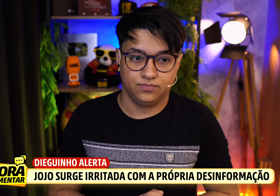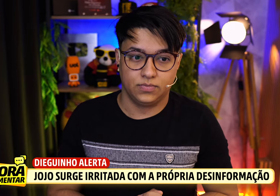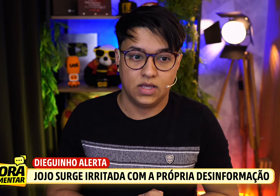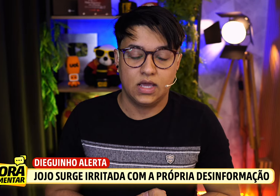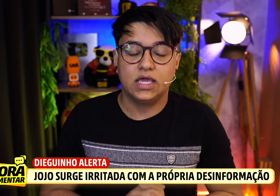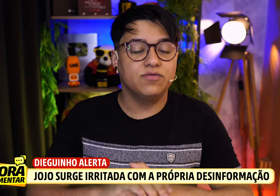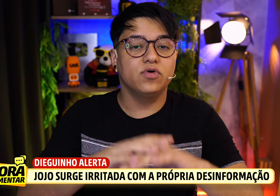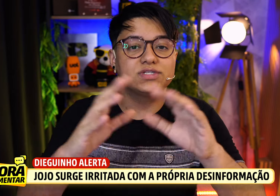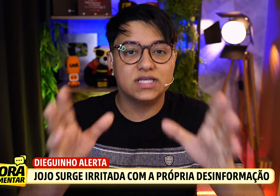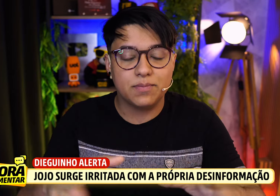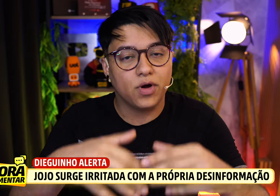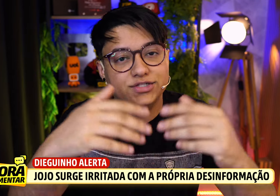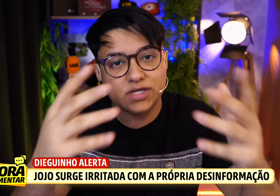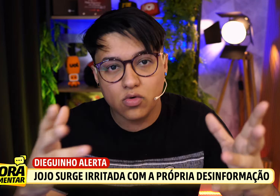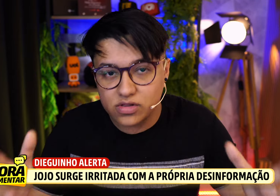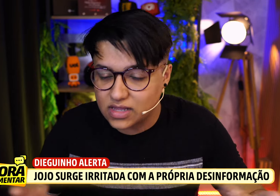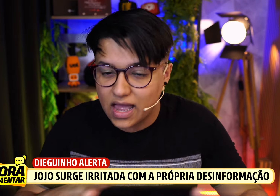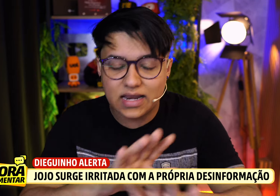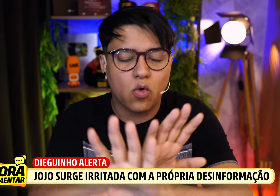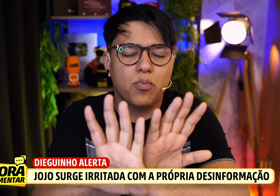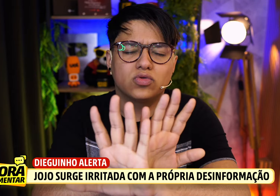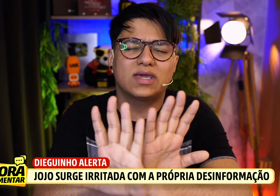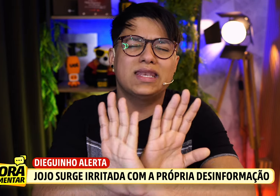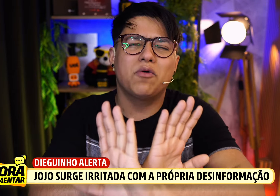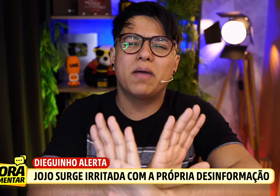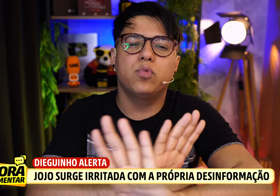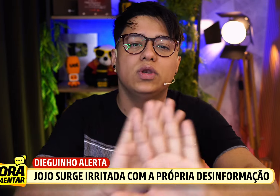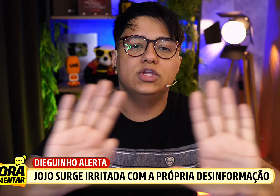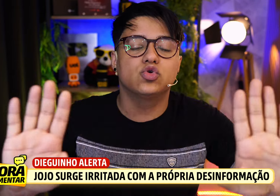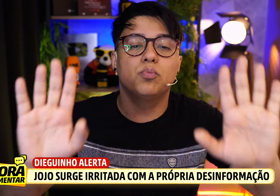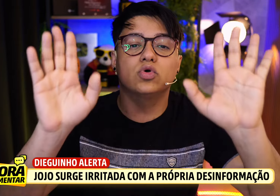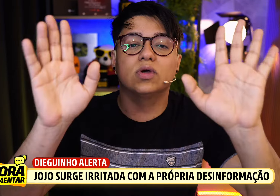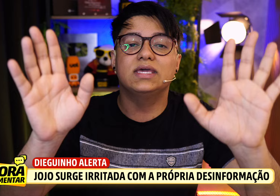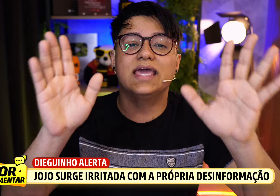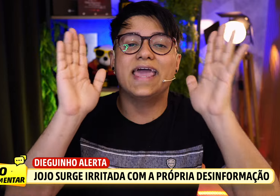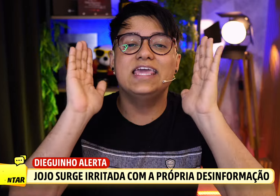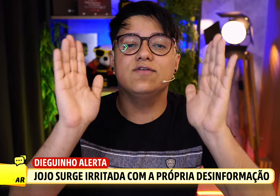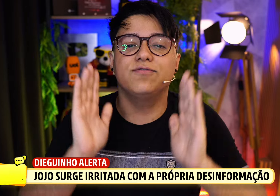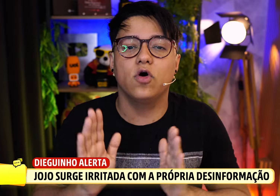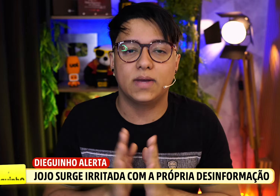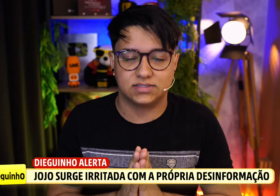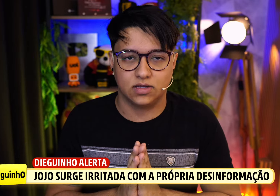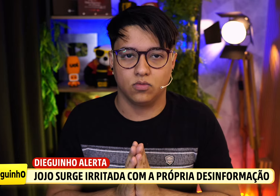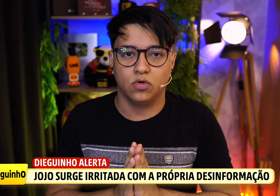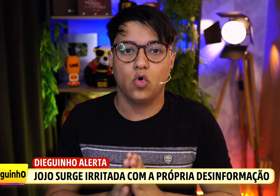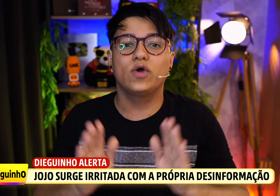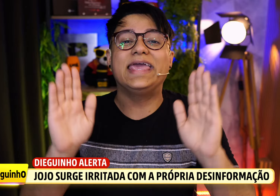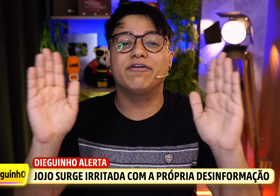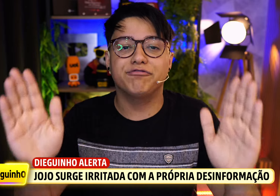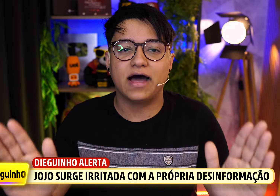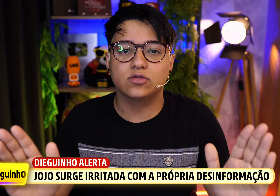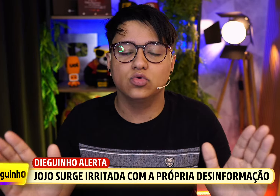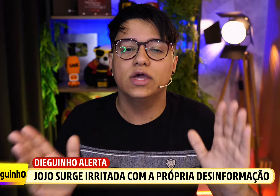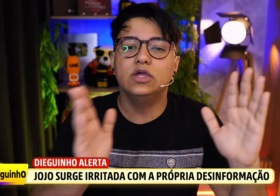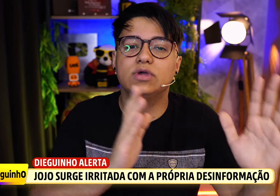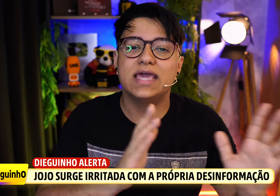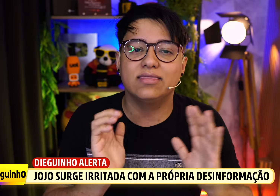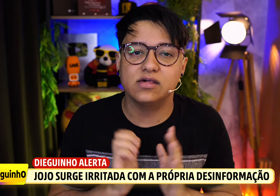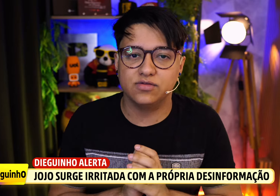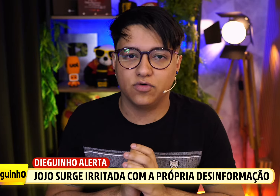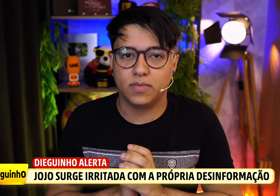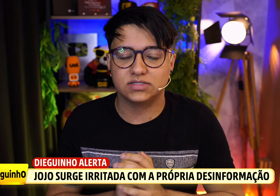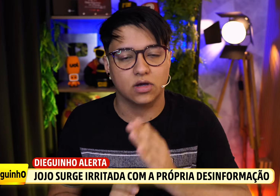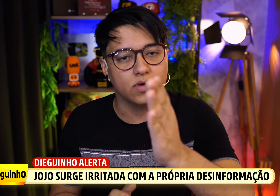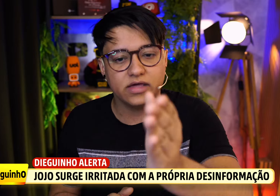feito e você pode não gostar não o ponto aqui não é político o ponto aqui é informação O que é fato e o que